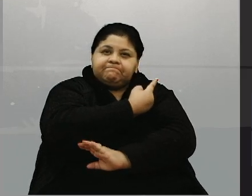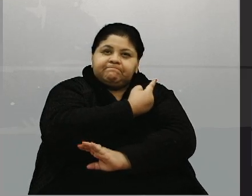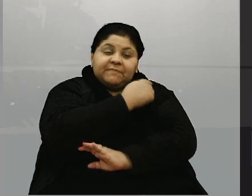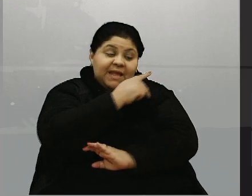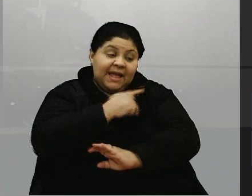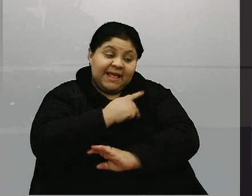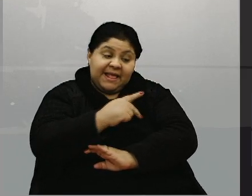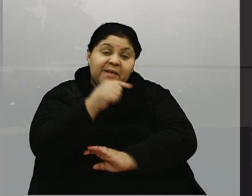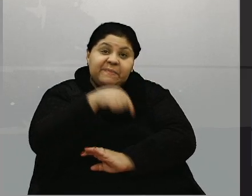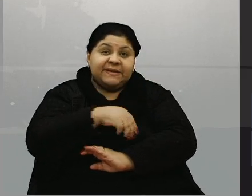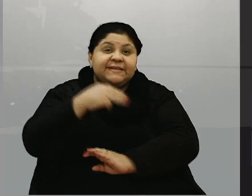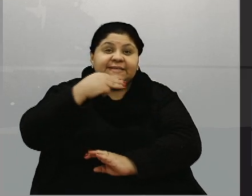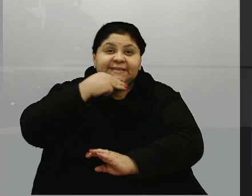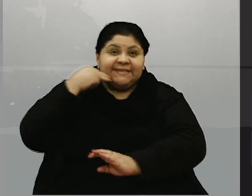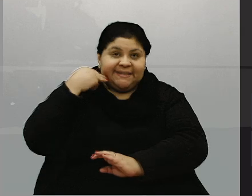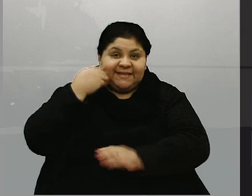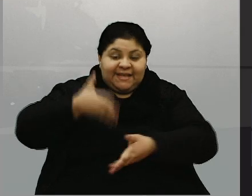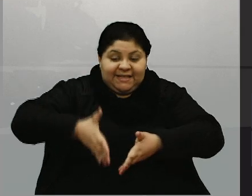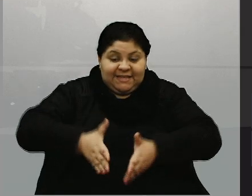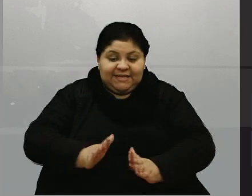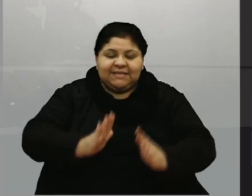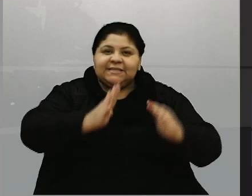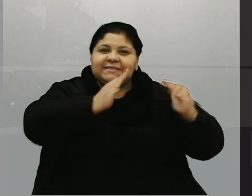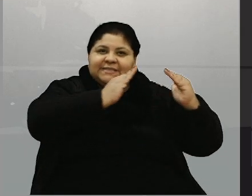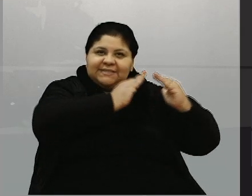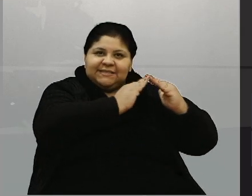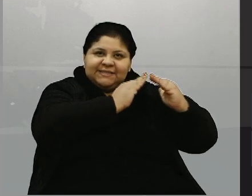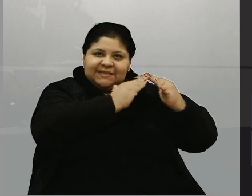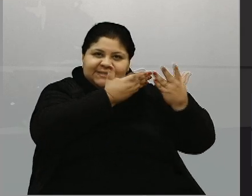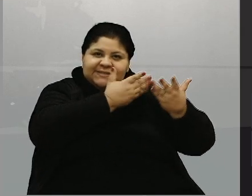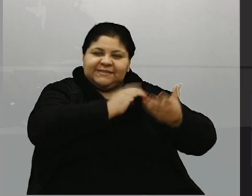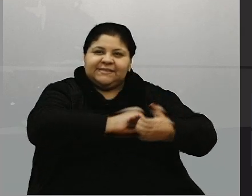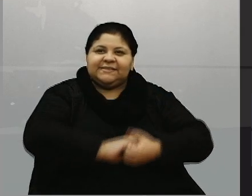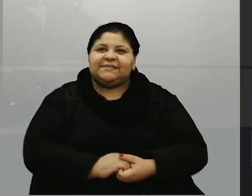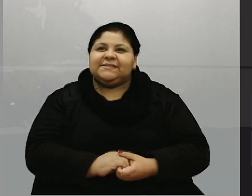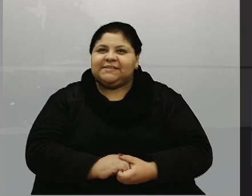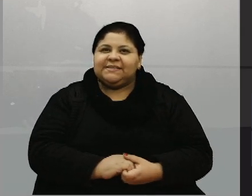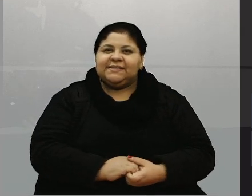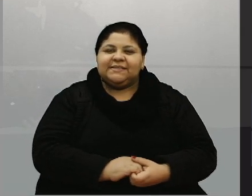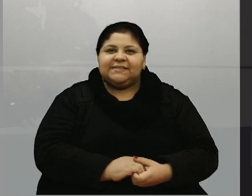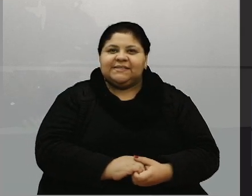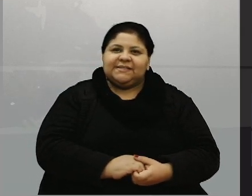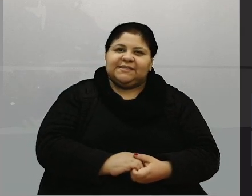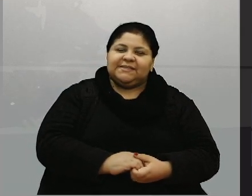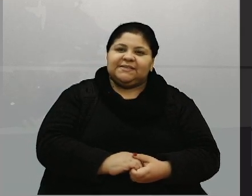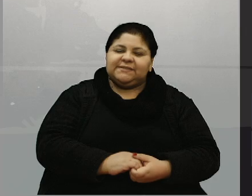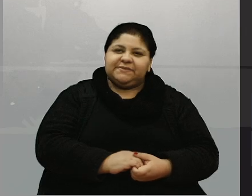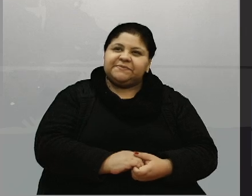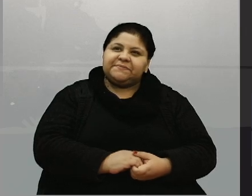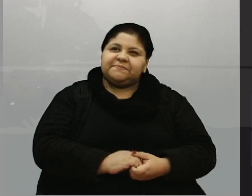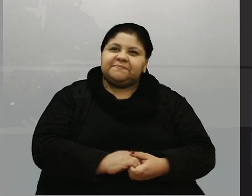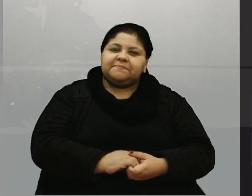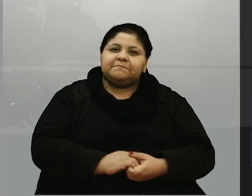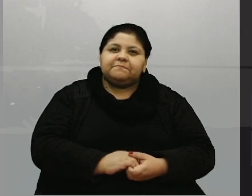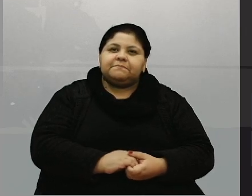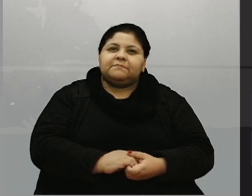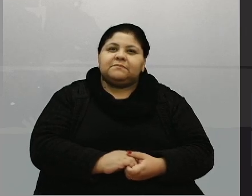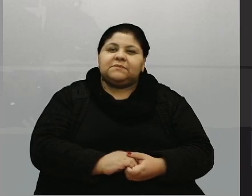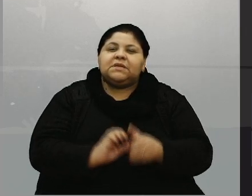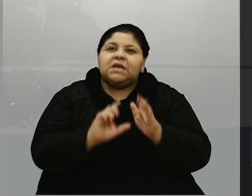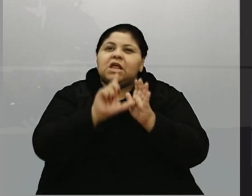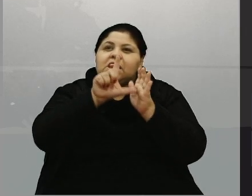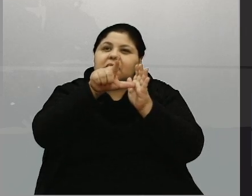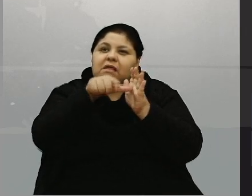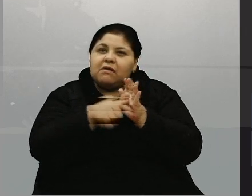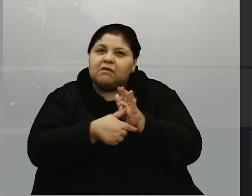presidente, Marisol, que é leopoldense, Capilé, né? da cidade de São Leopoldo, e posteriormente